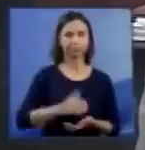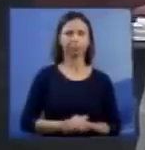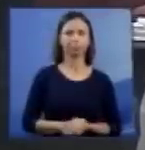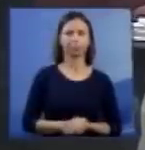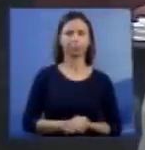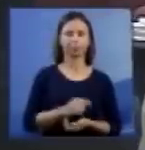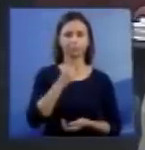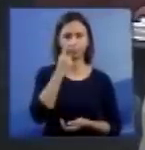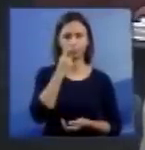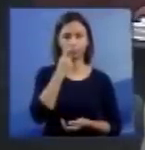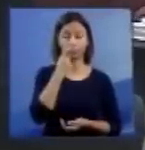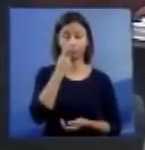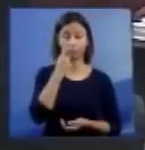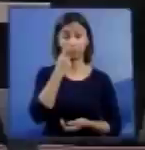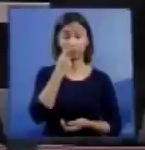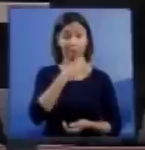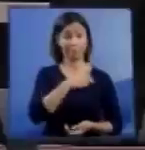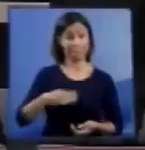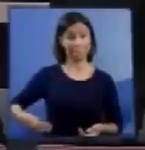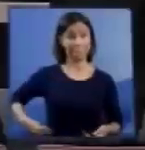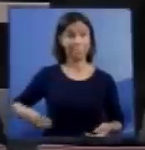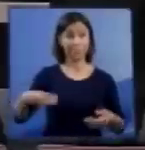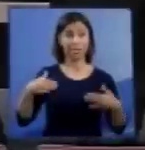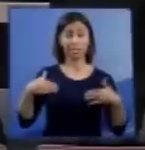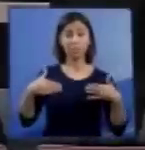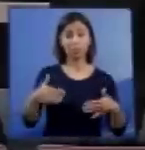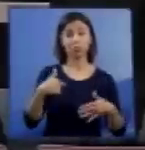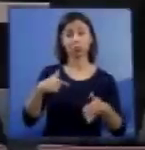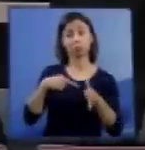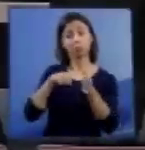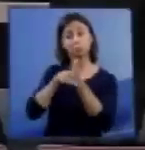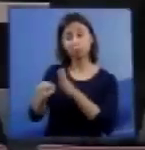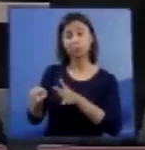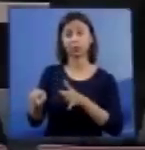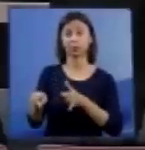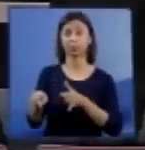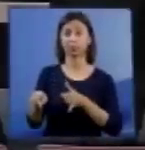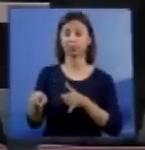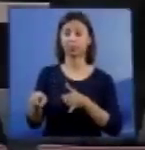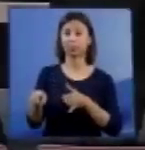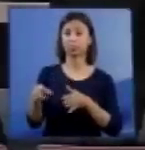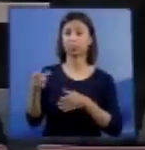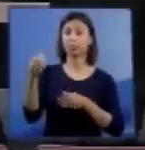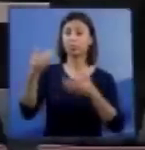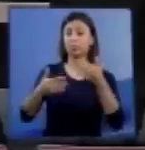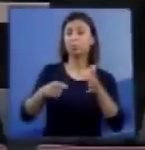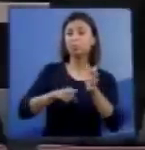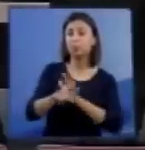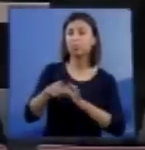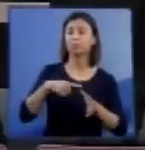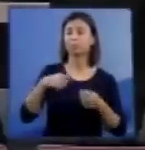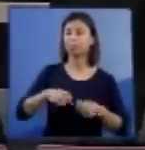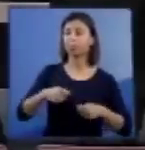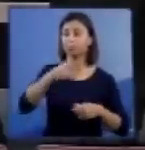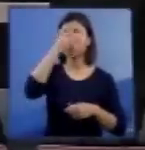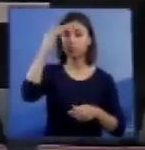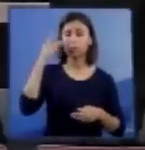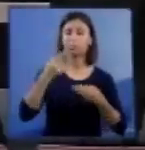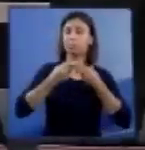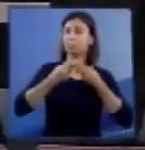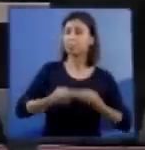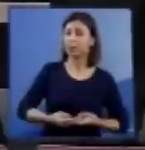a colocação Eu pediria Eu pediria paciência daqueles que assistem